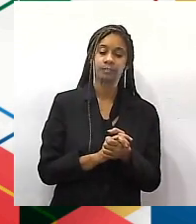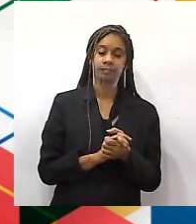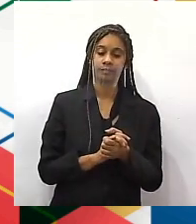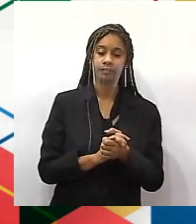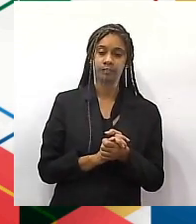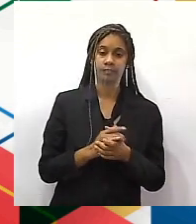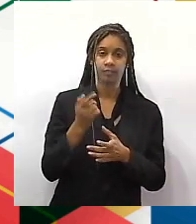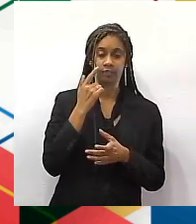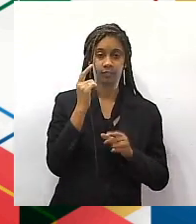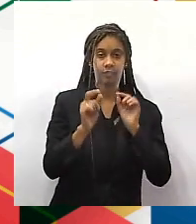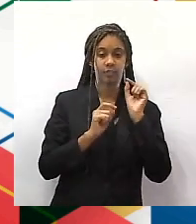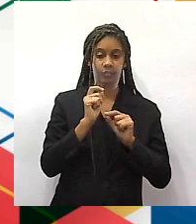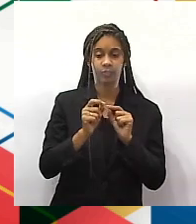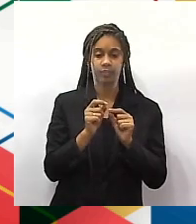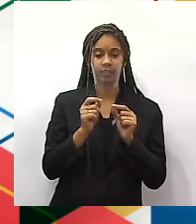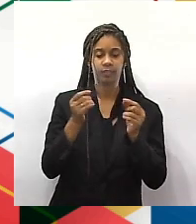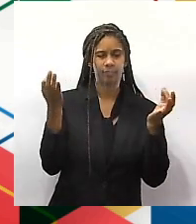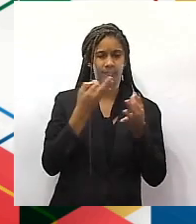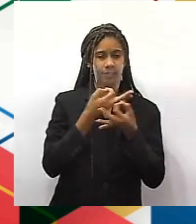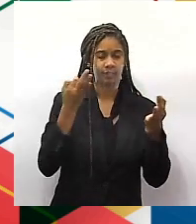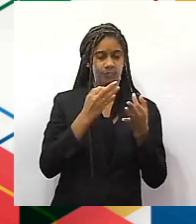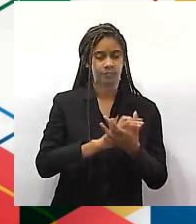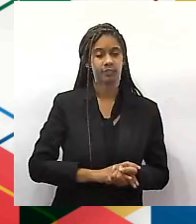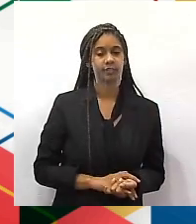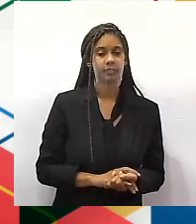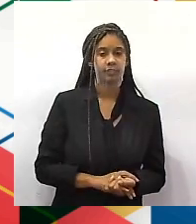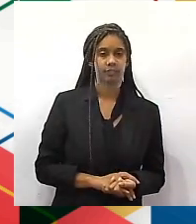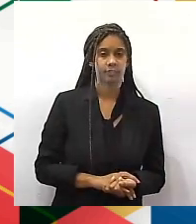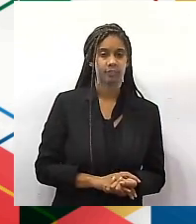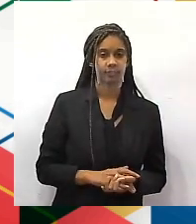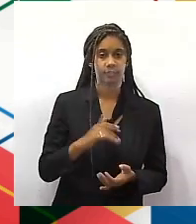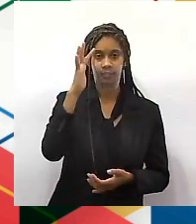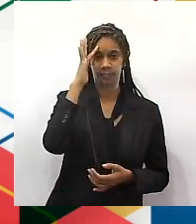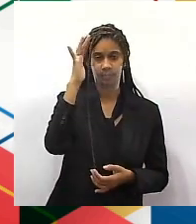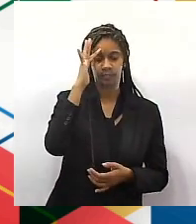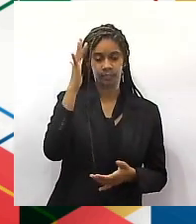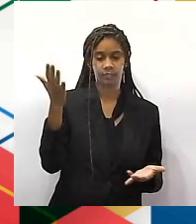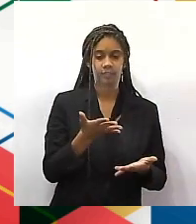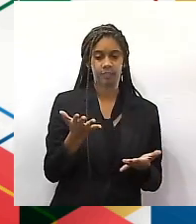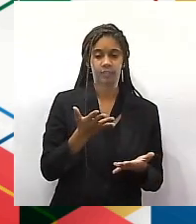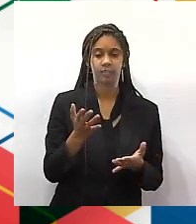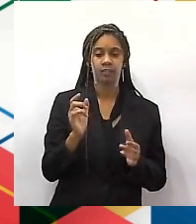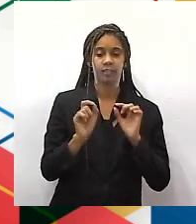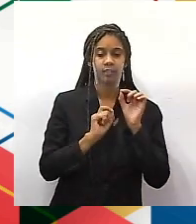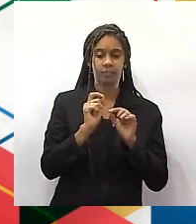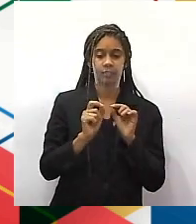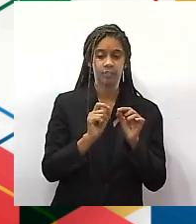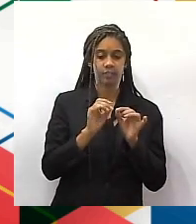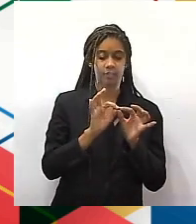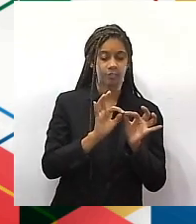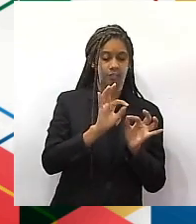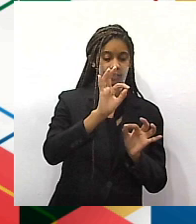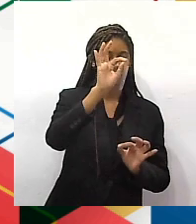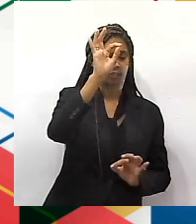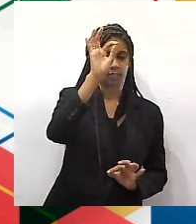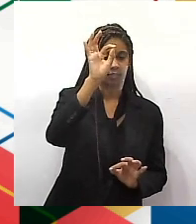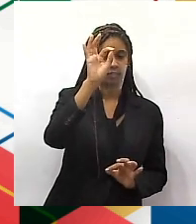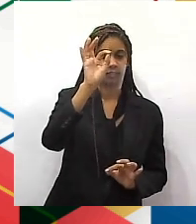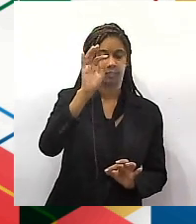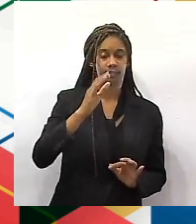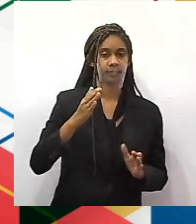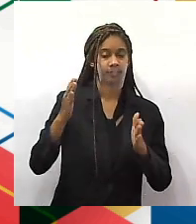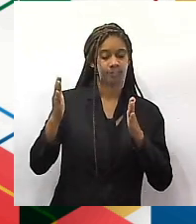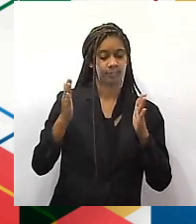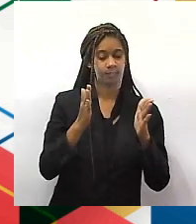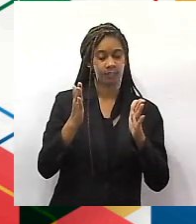considerar que essa reta está perfeita. É uma reta perfeita. Imagine que essa reta aqui é uma paralela às demais. Então, você